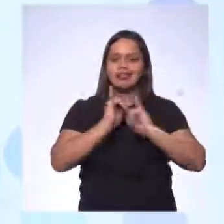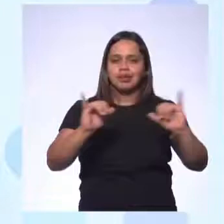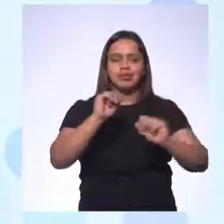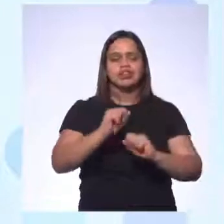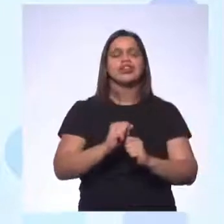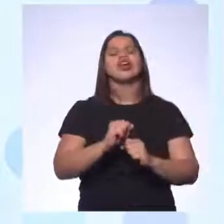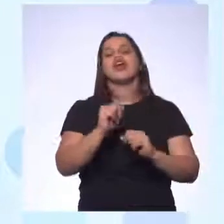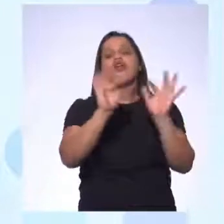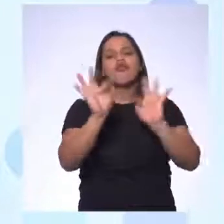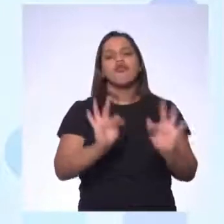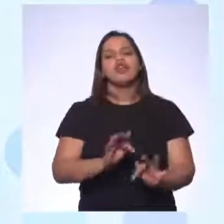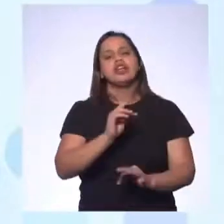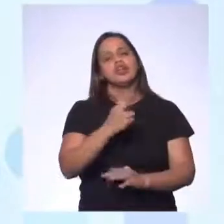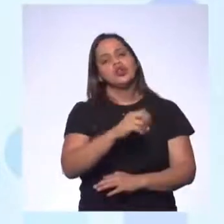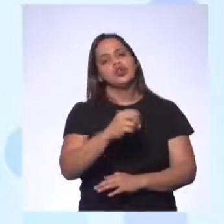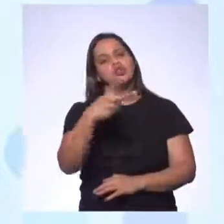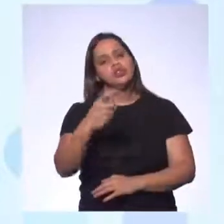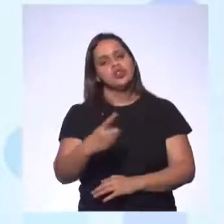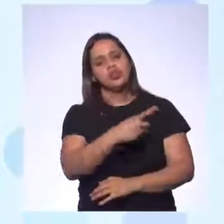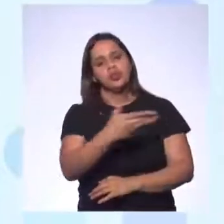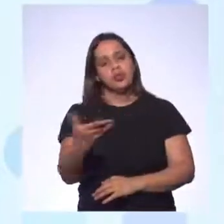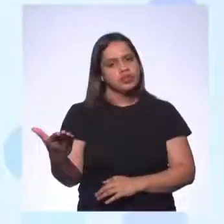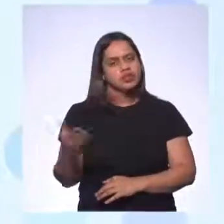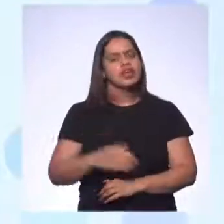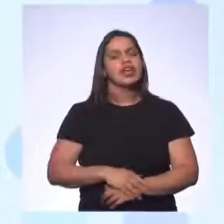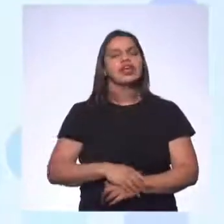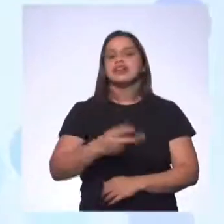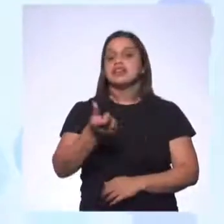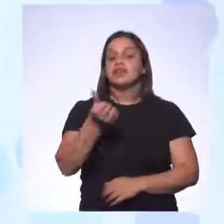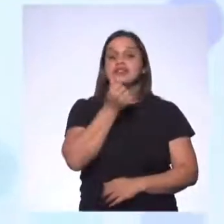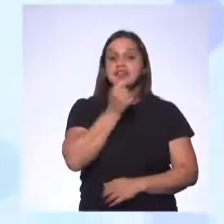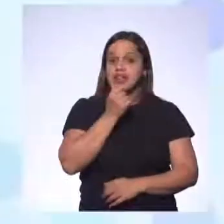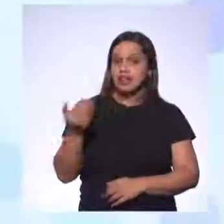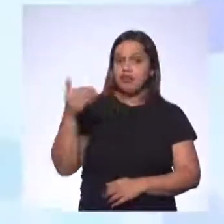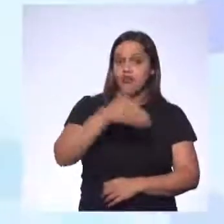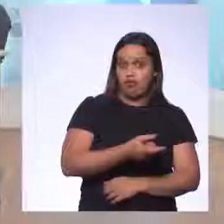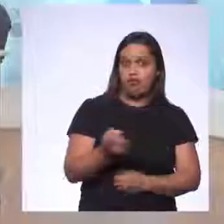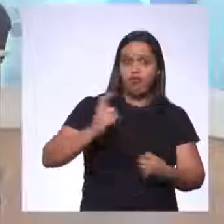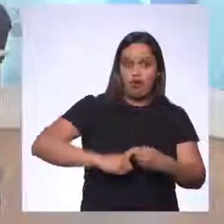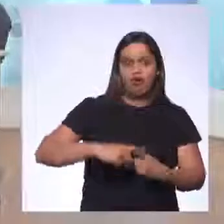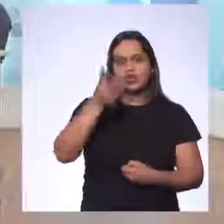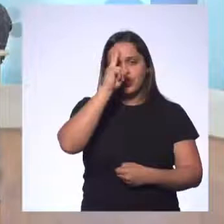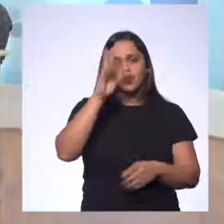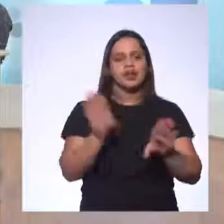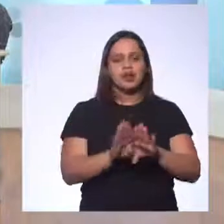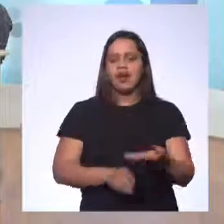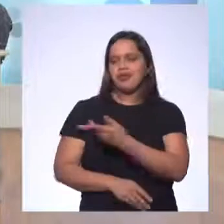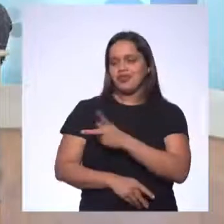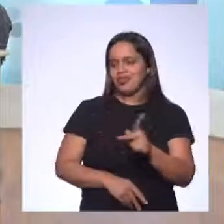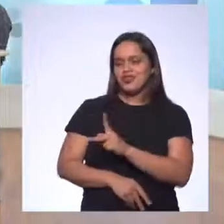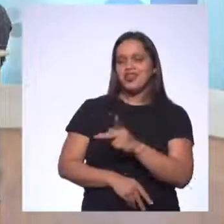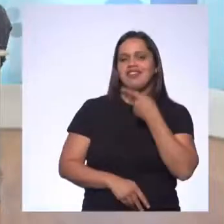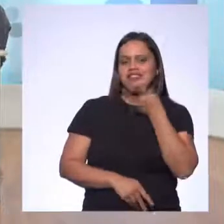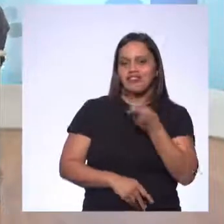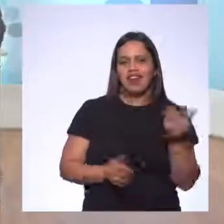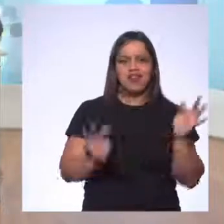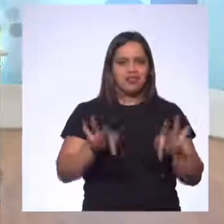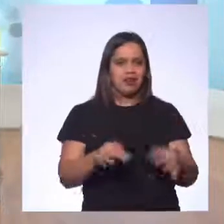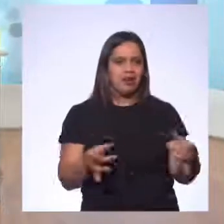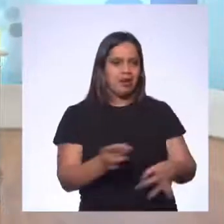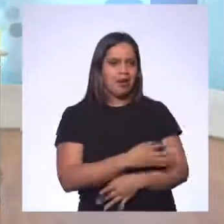todos, dizer que sexta estaremos aqui, segunda também. A professora Jennifer vai dar as considerações finais.